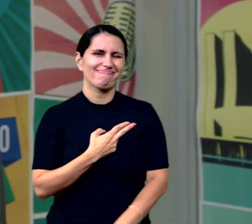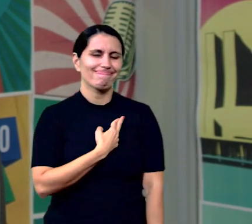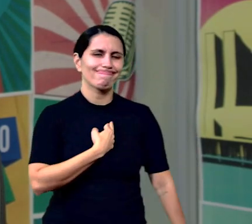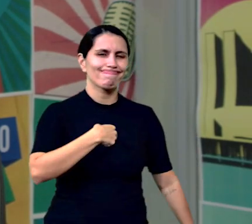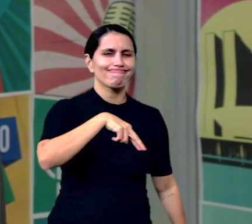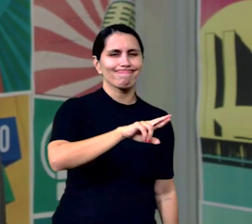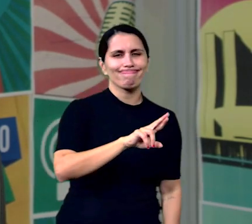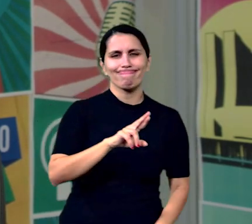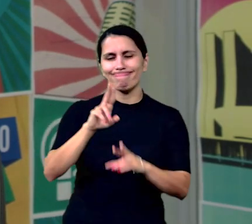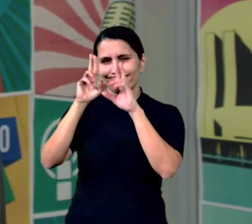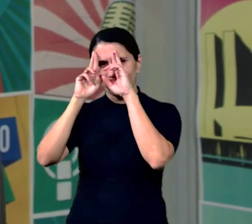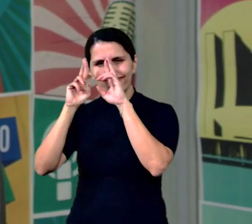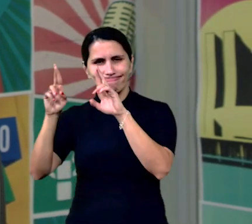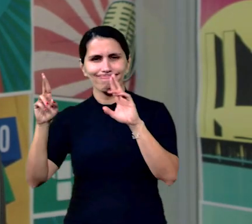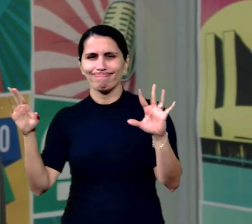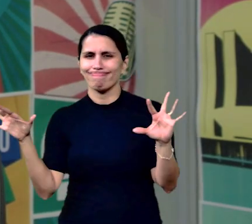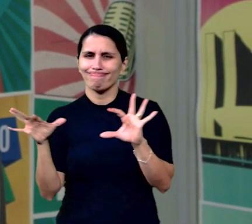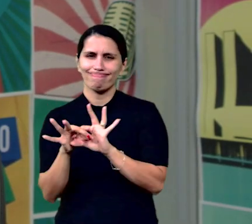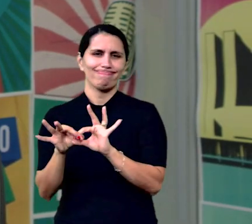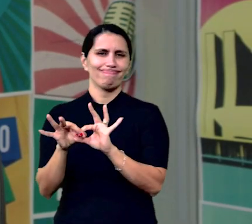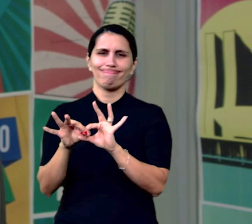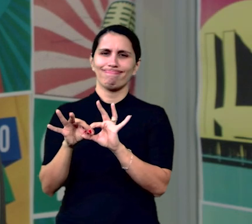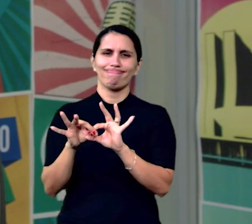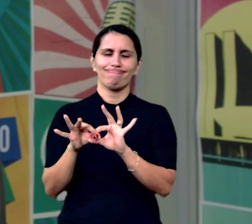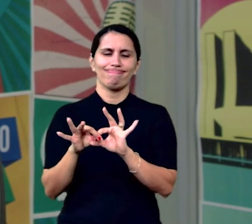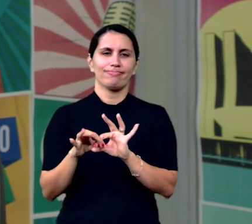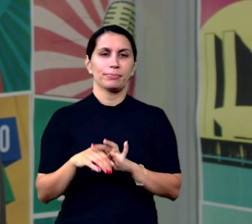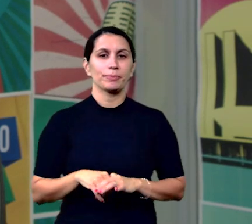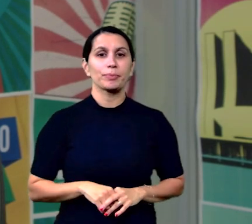andado junto, mas,